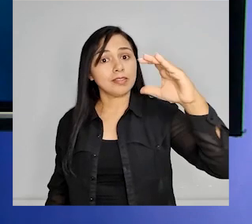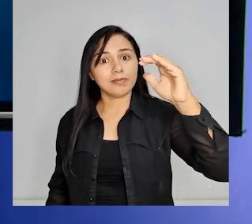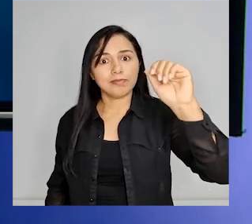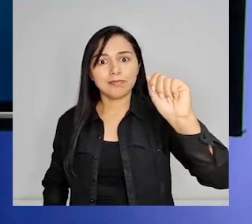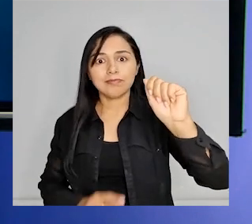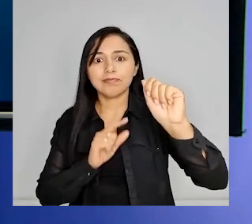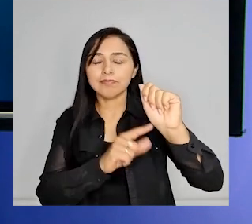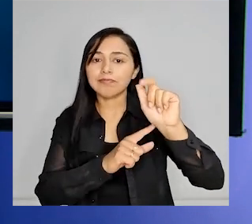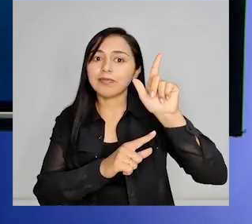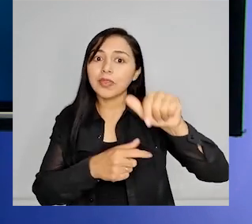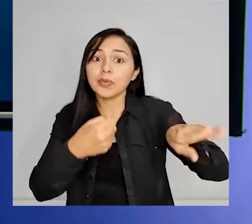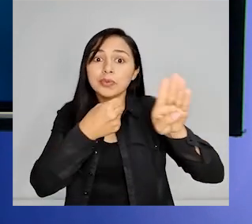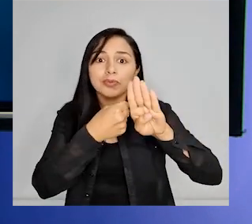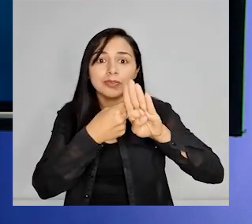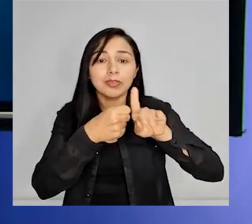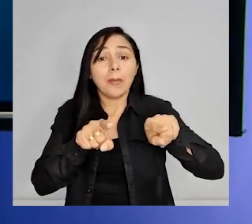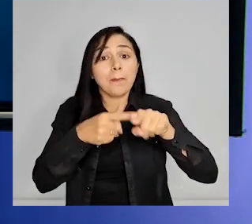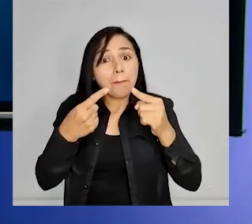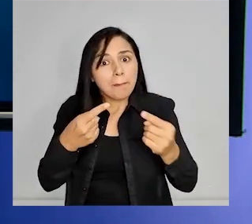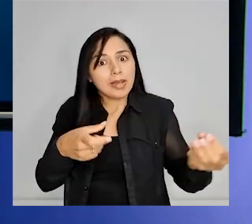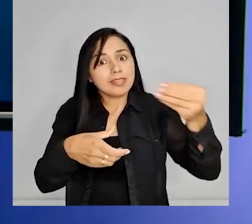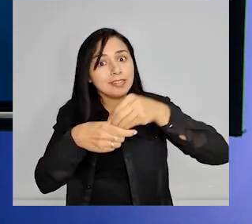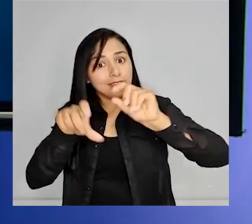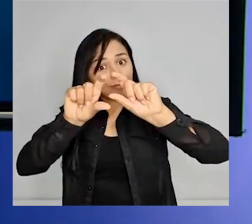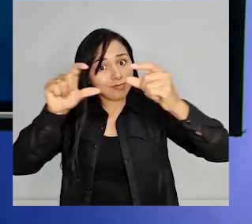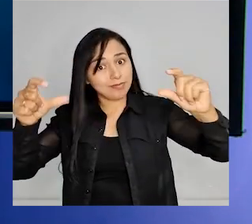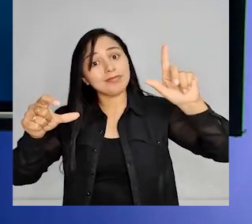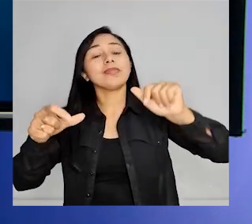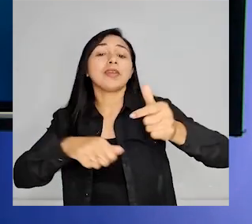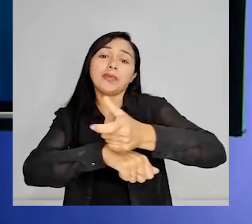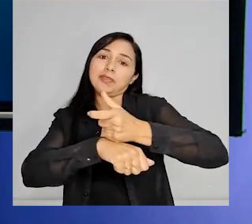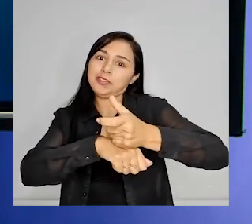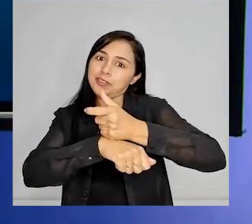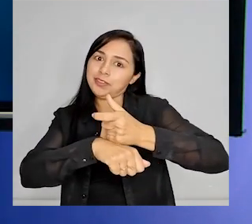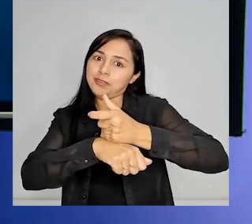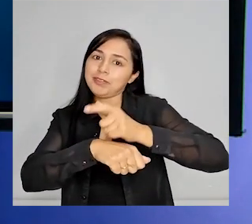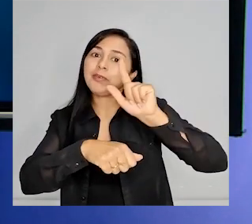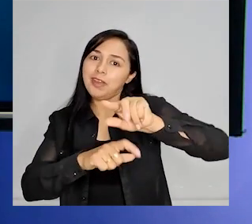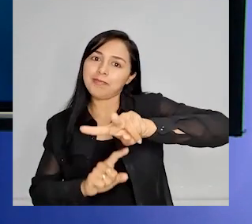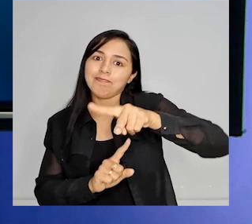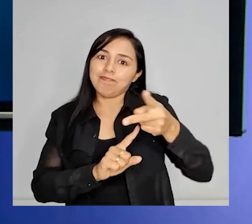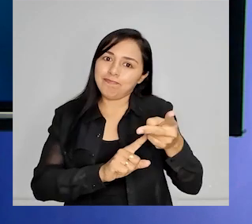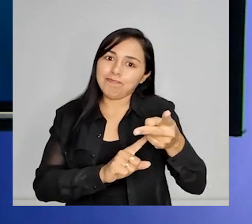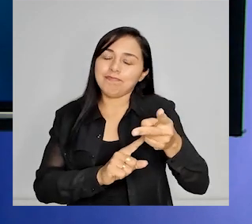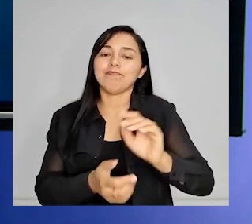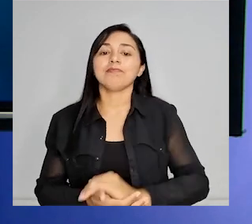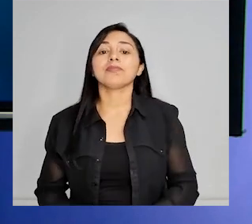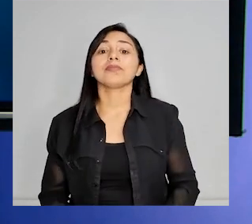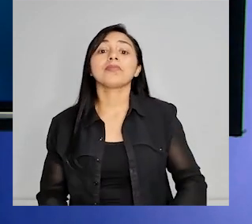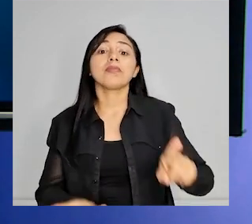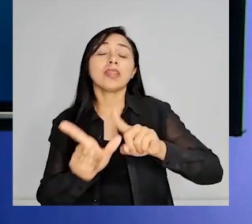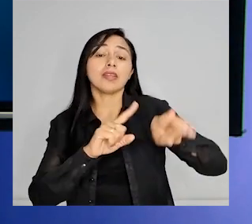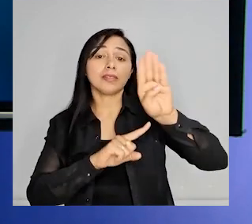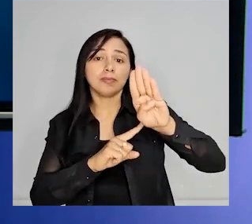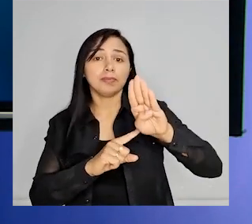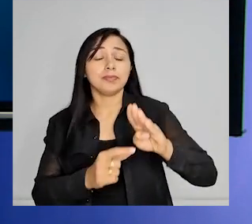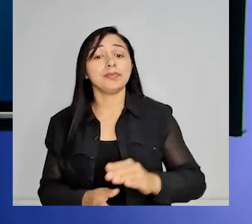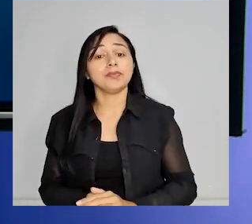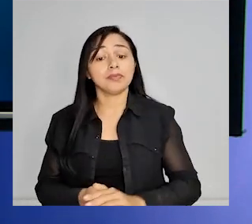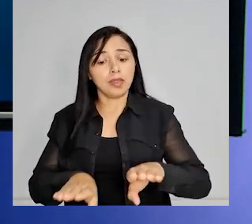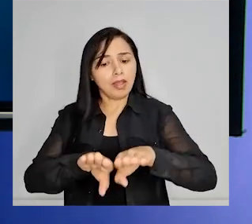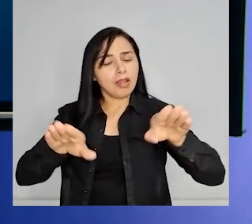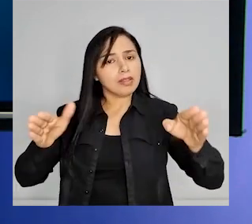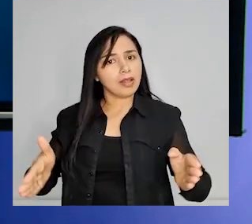E aqui ela está assumindo um papel de adjetivo. Na letra B, o jantar foi colocado na mesa.